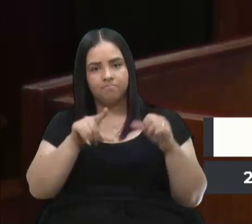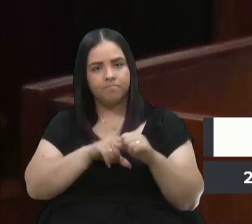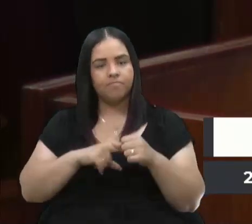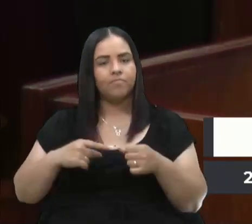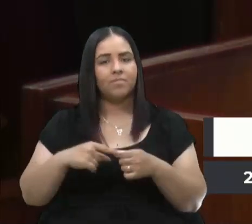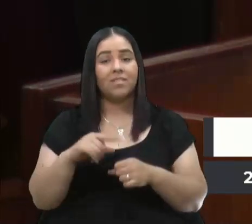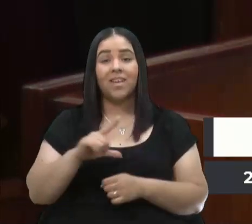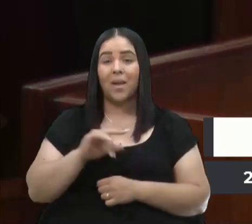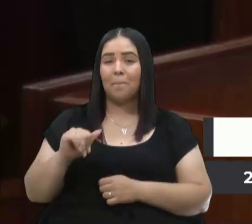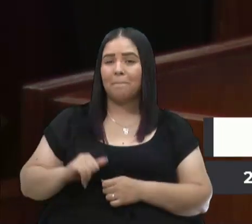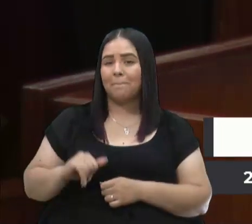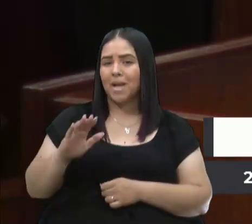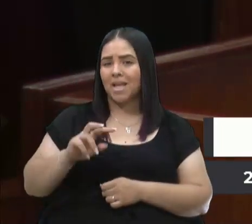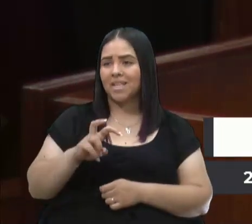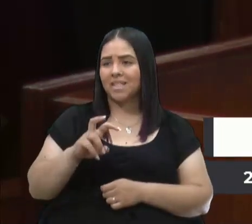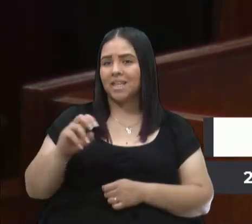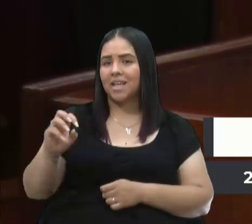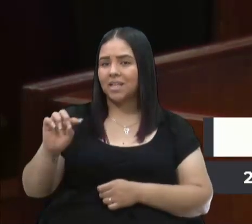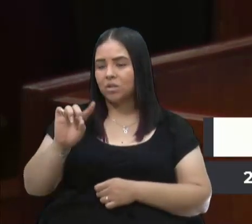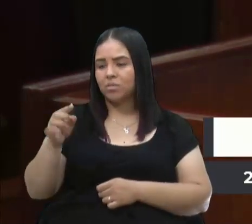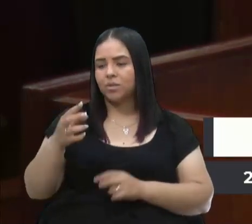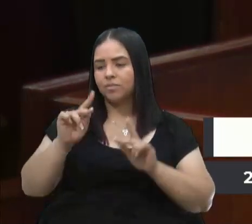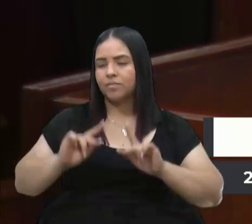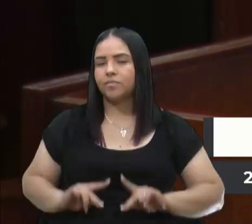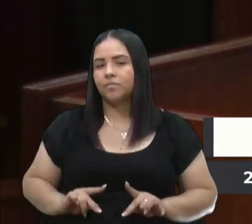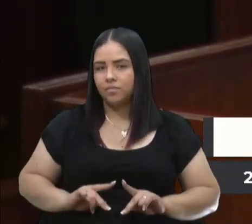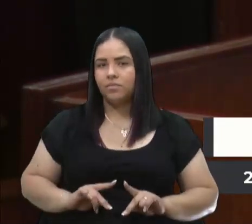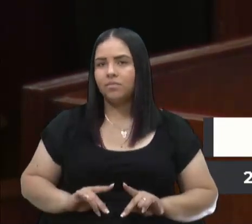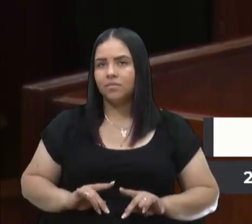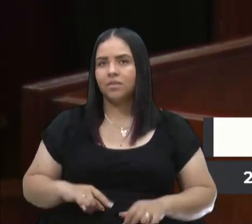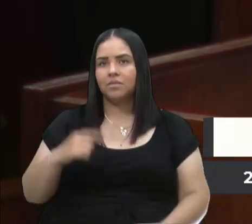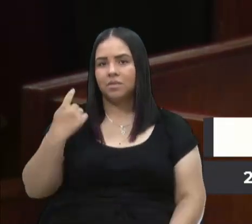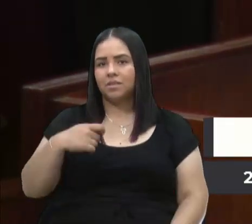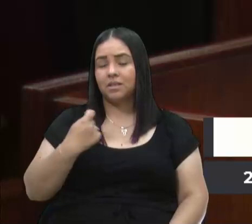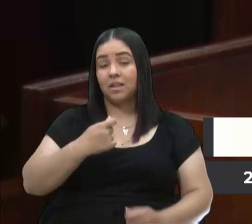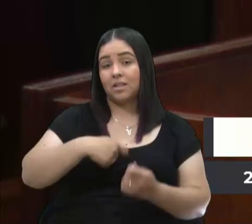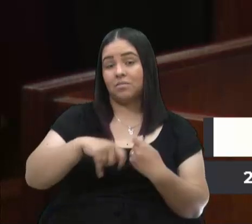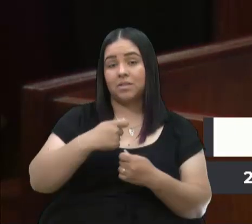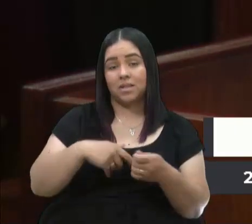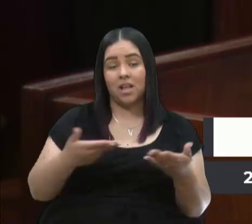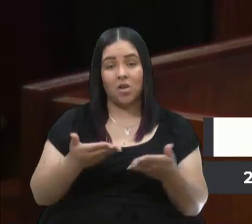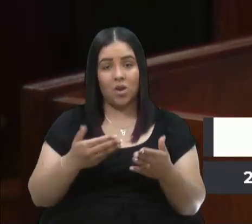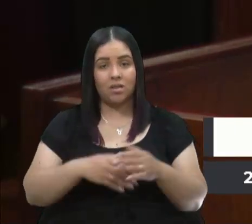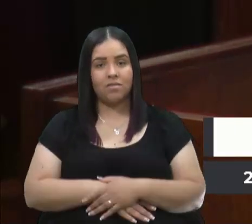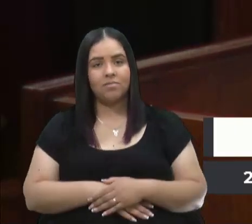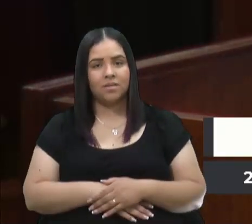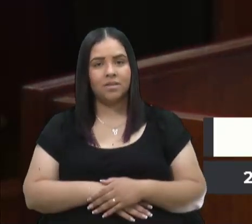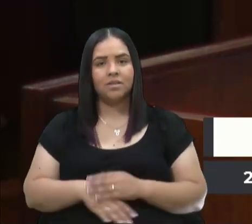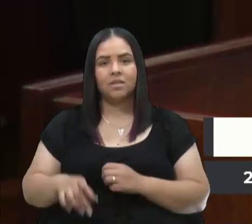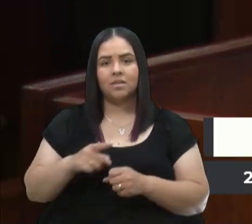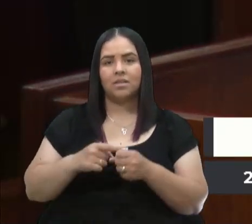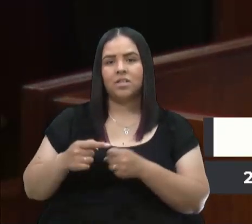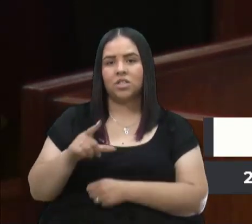tem mais de 500 mil habitantes e precisa ser administrável. Uma cidade